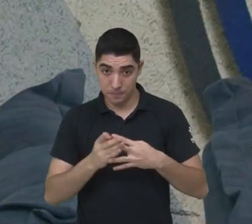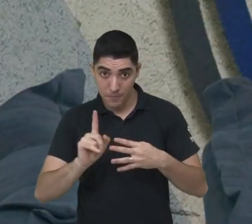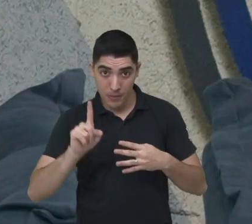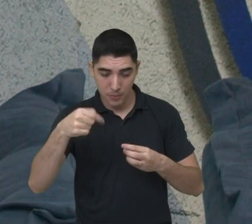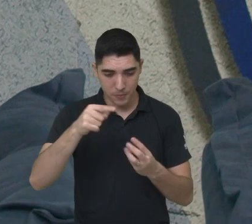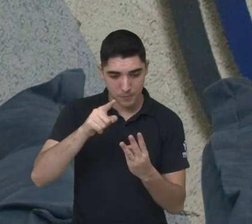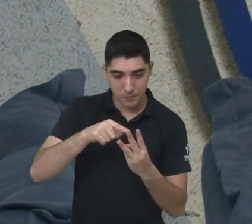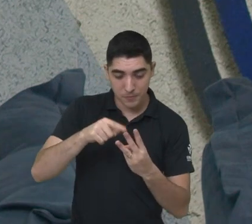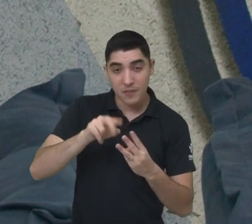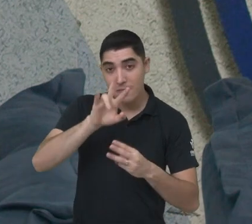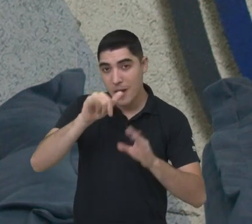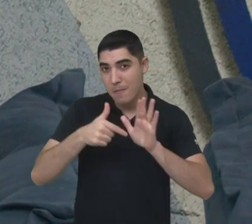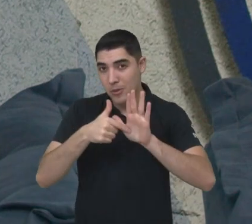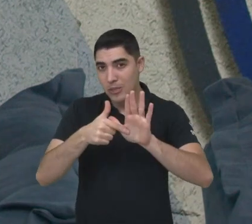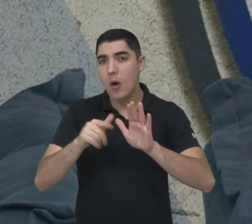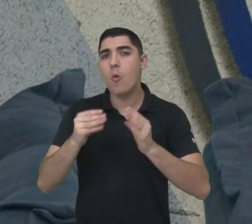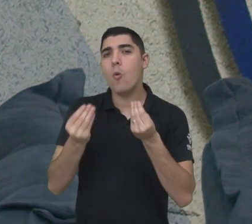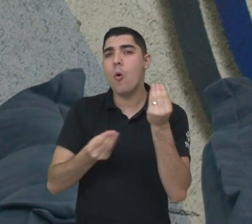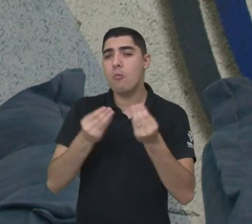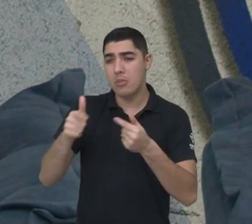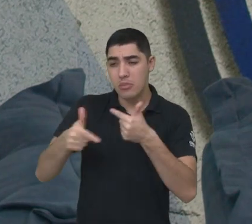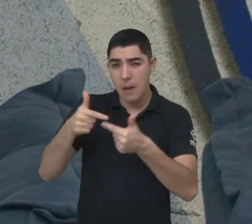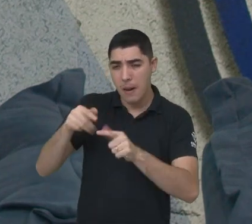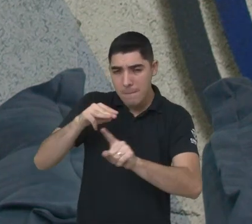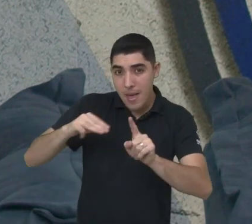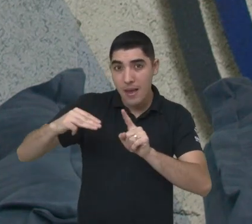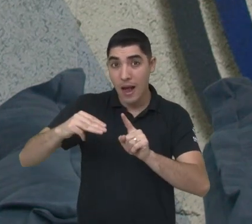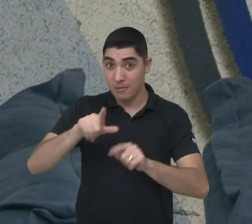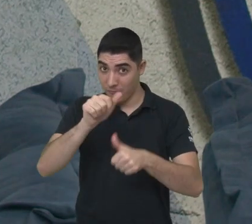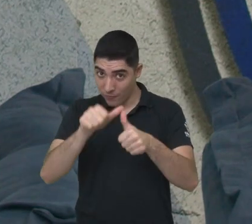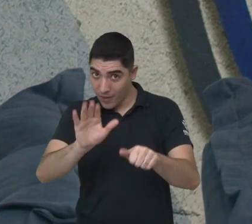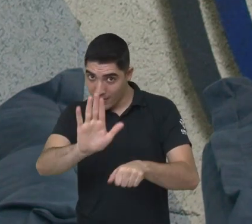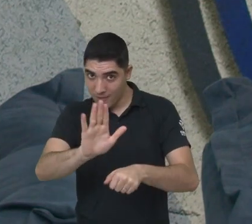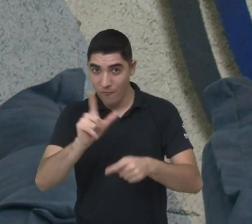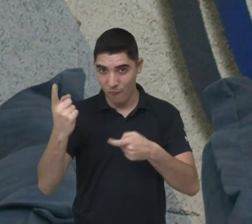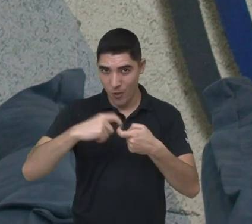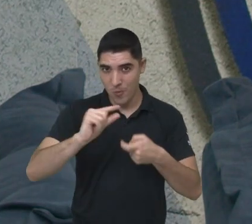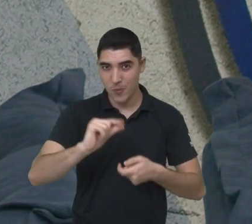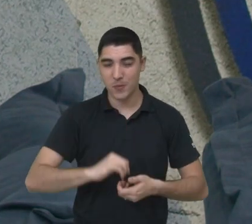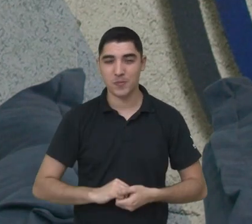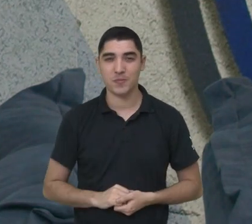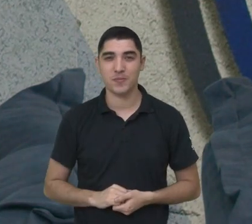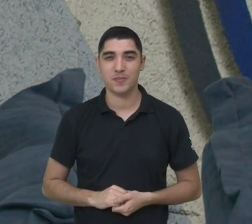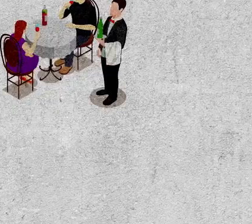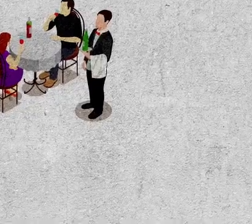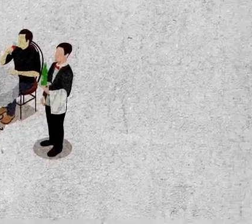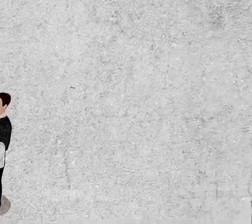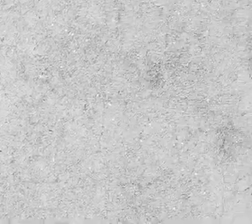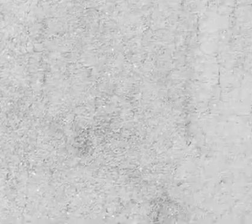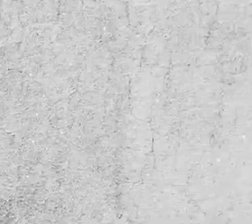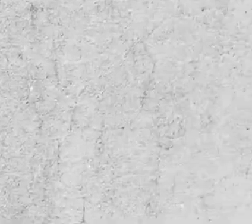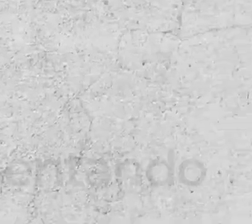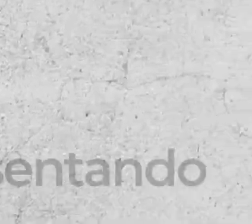próximo bloco, vamos falar sobre o mercado de trabalho, que é bem promissor, viu? Fica com a gente, voltamos já.